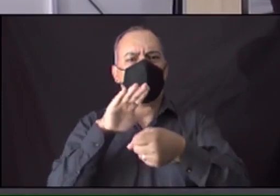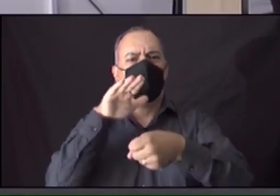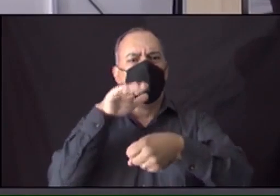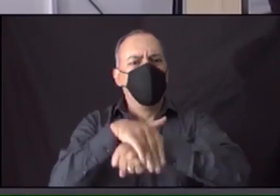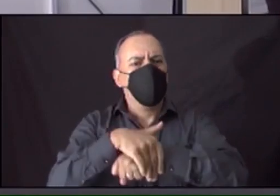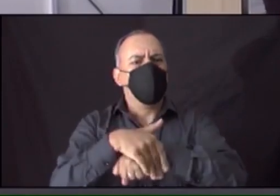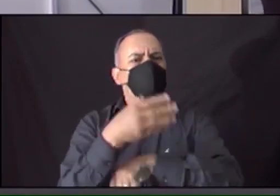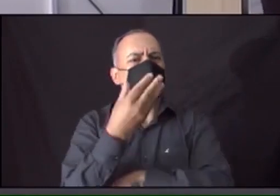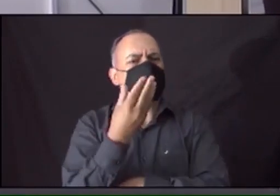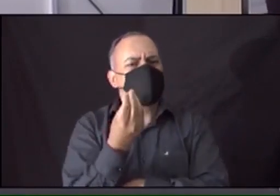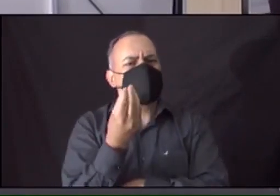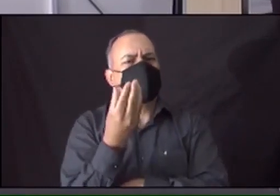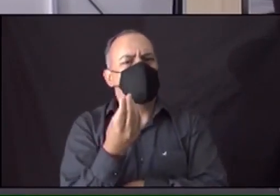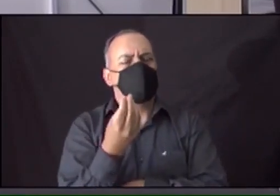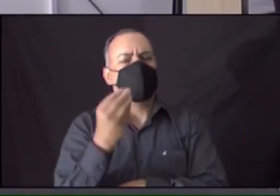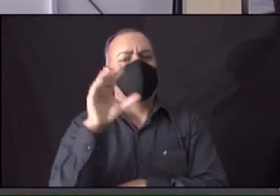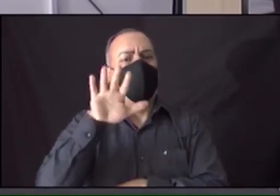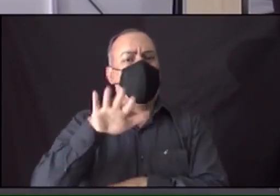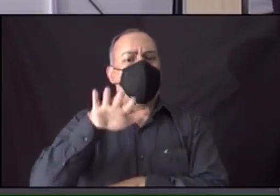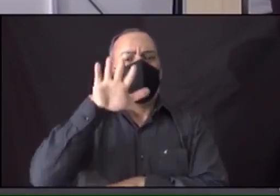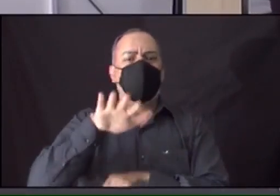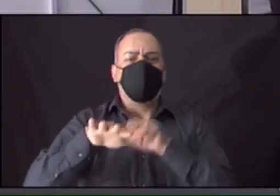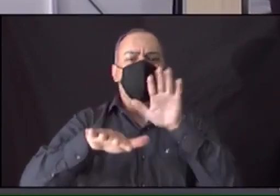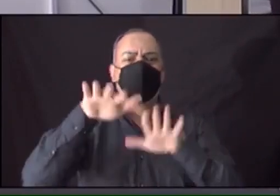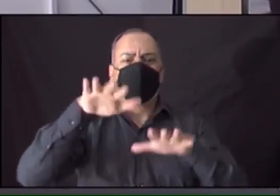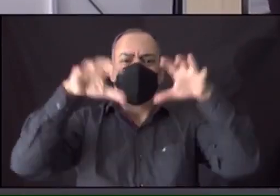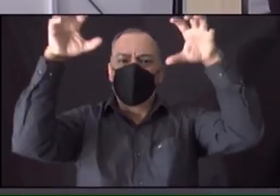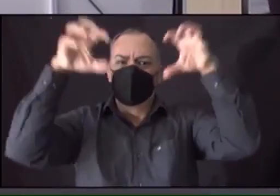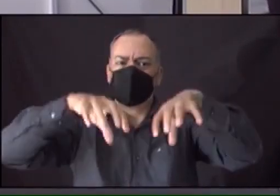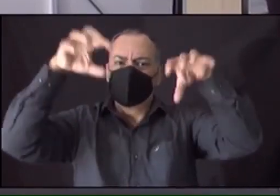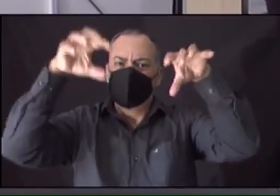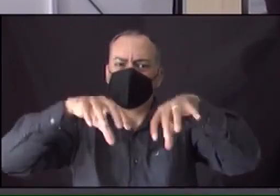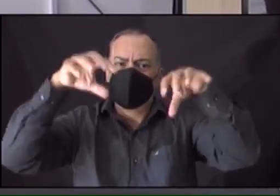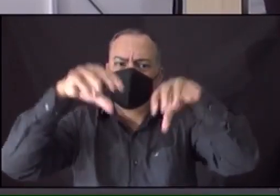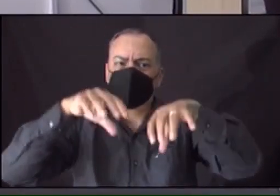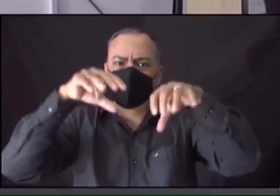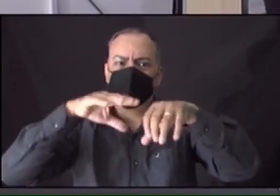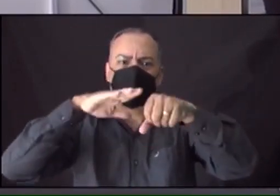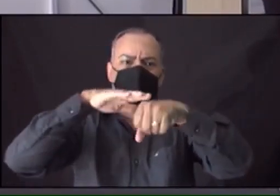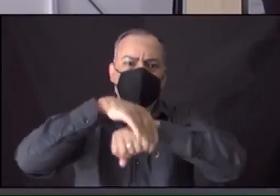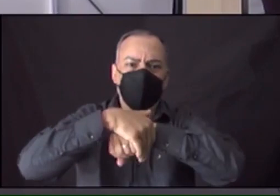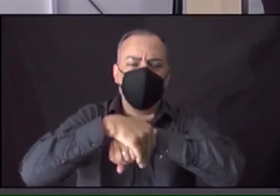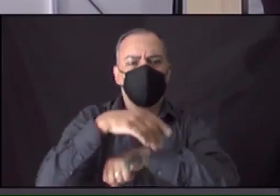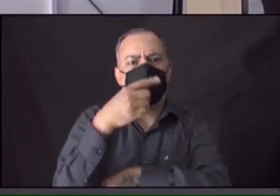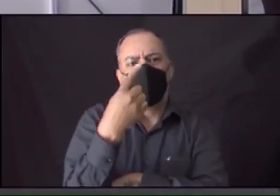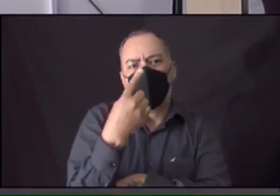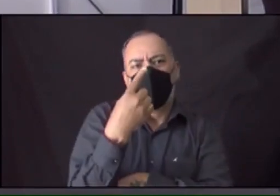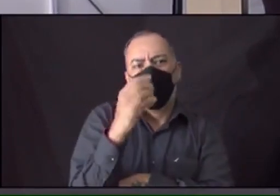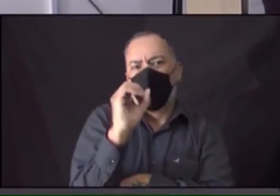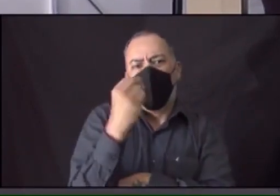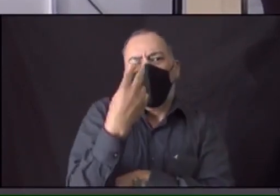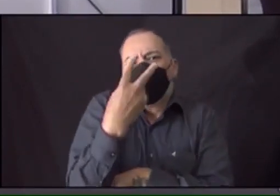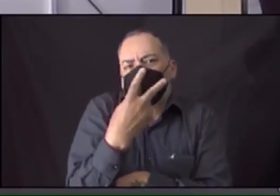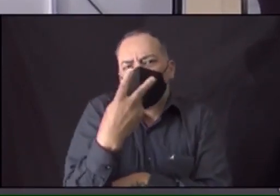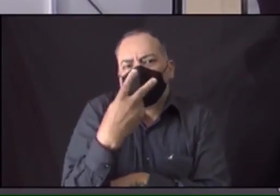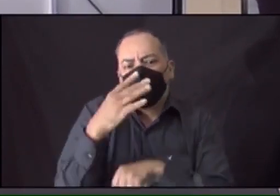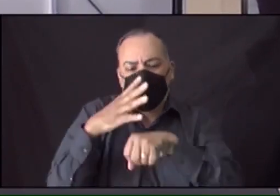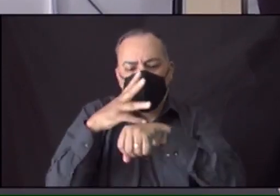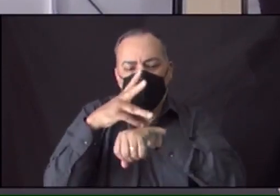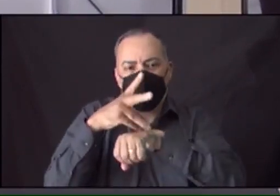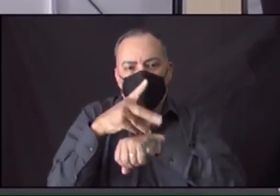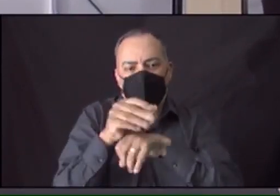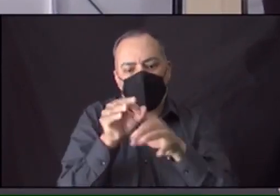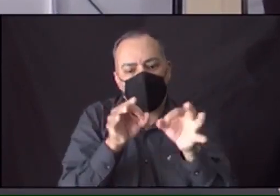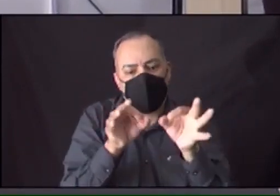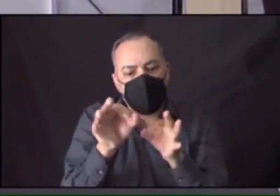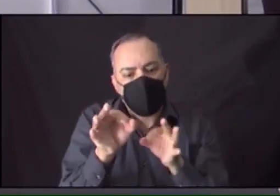né, Cirlei, chovendo, com chuva à noite, 1, 2 da manhã, e a gente tem que orientar